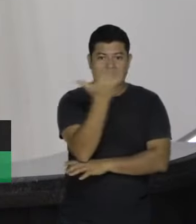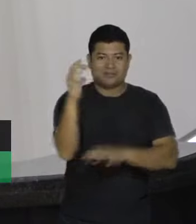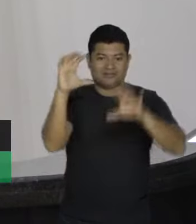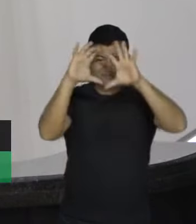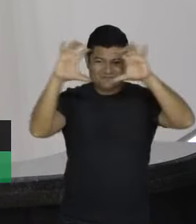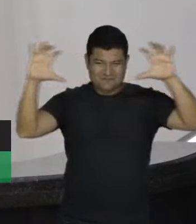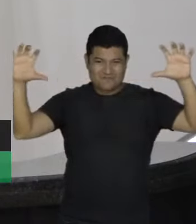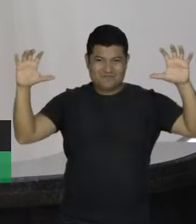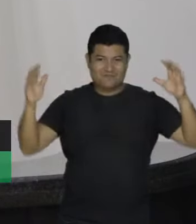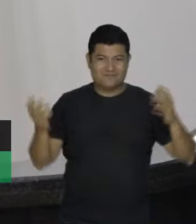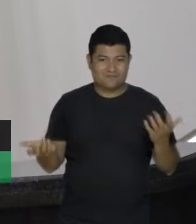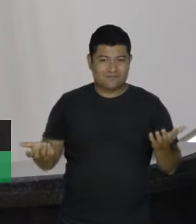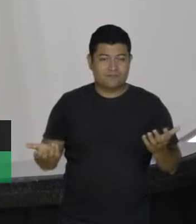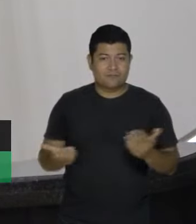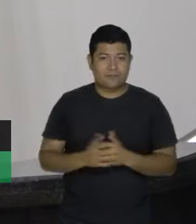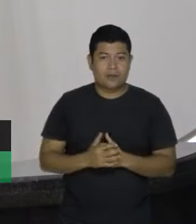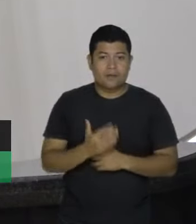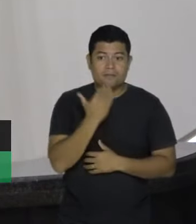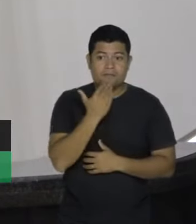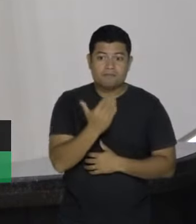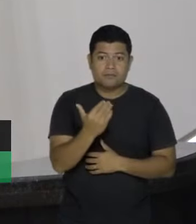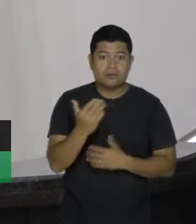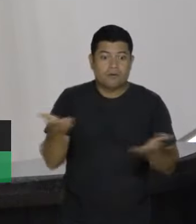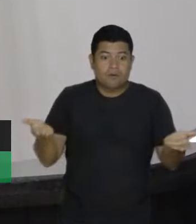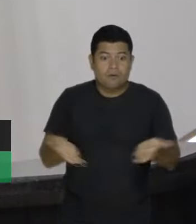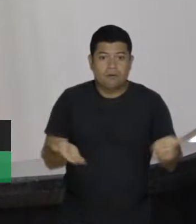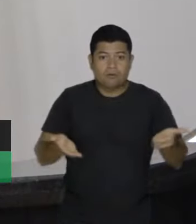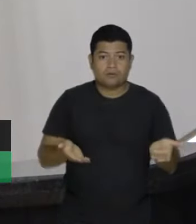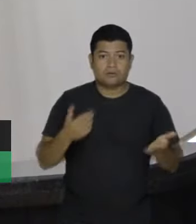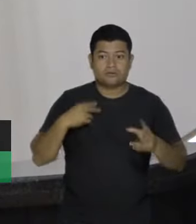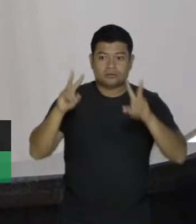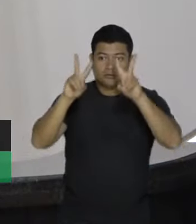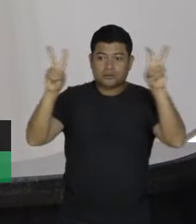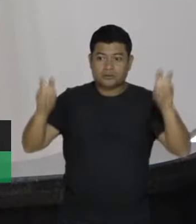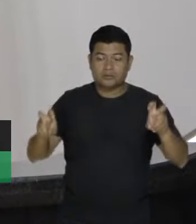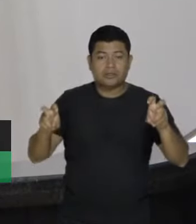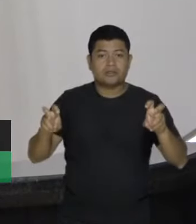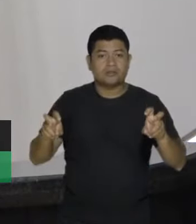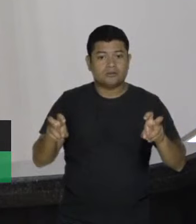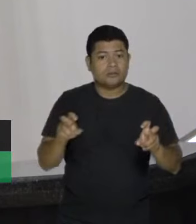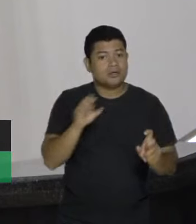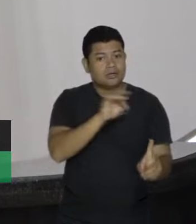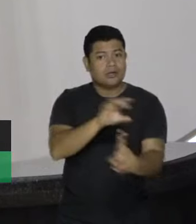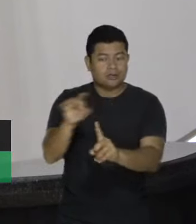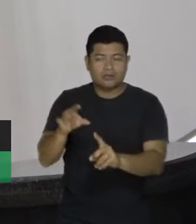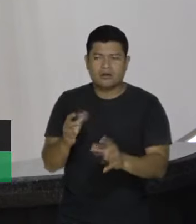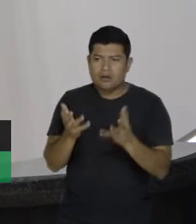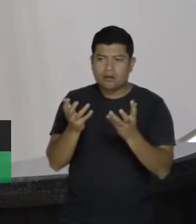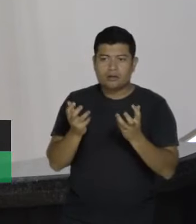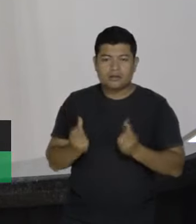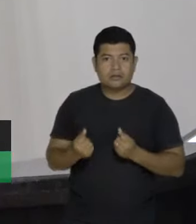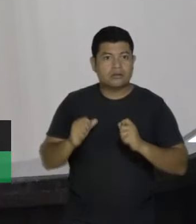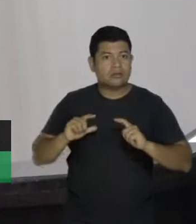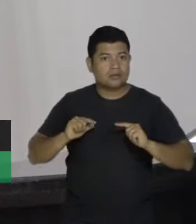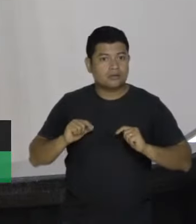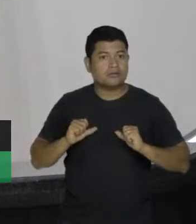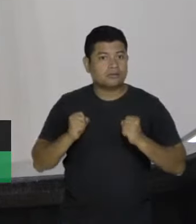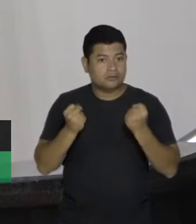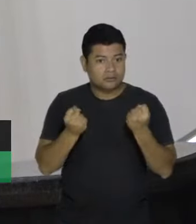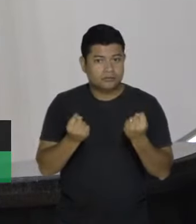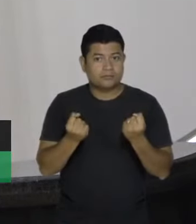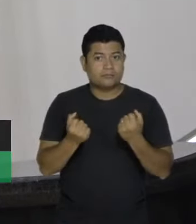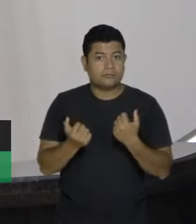meu pedido hoje é que esta pauta seja um pedacinho de cada um dos senhores nesses próximos anos, porque